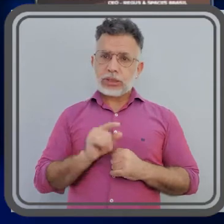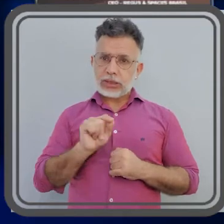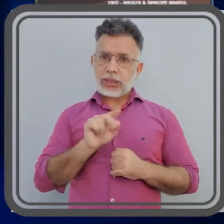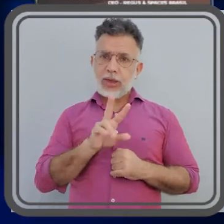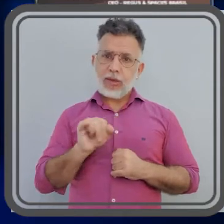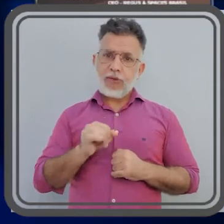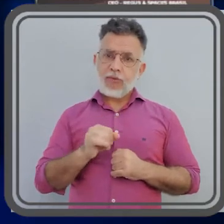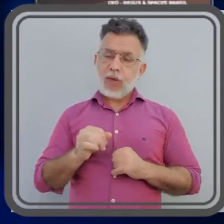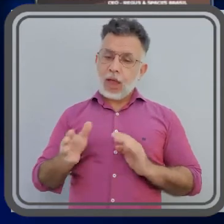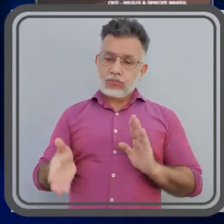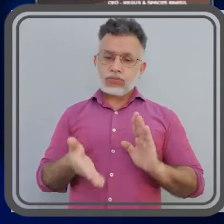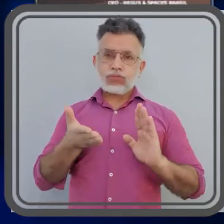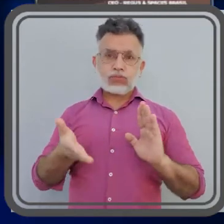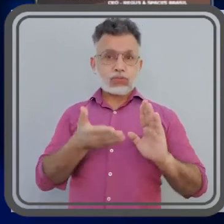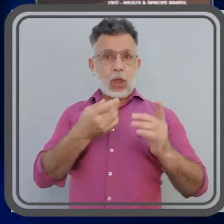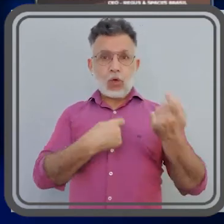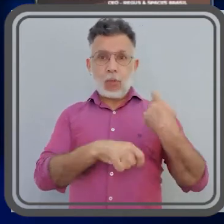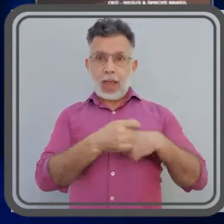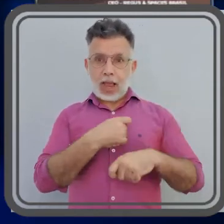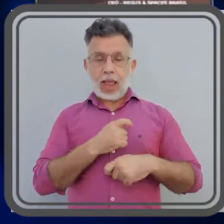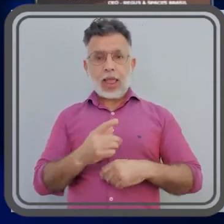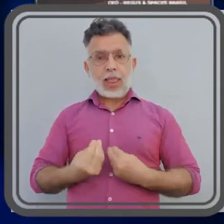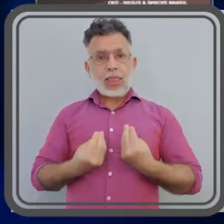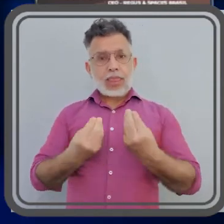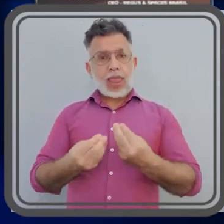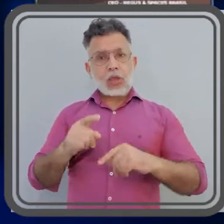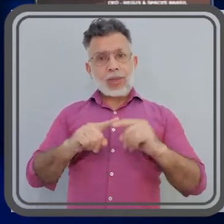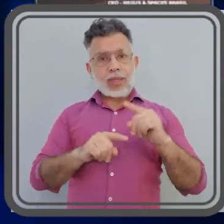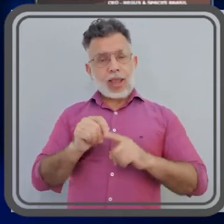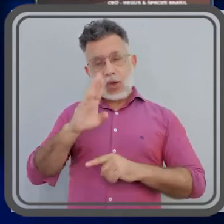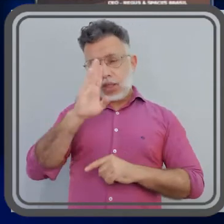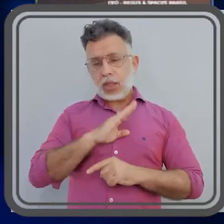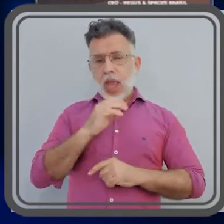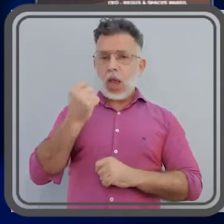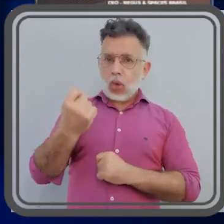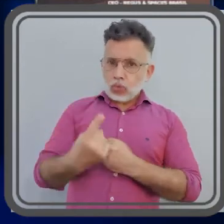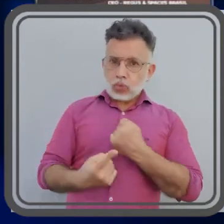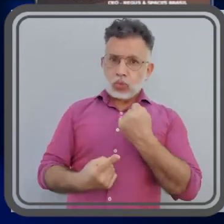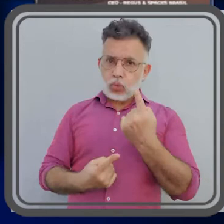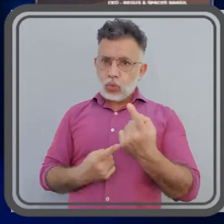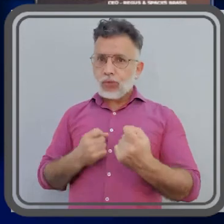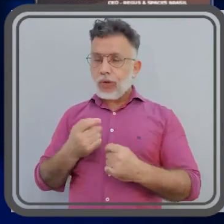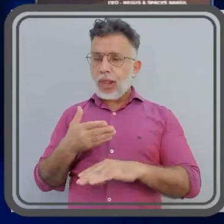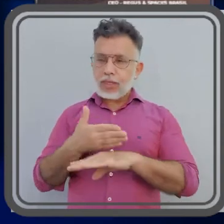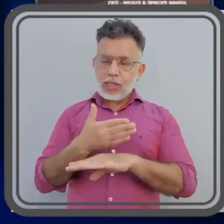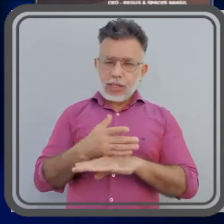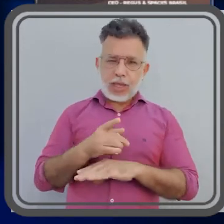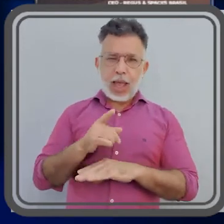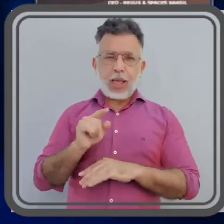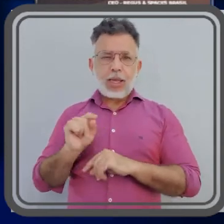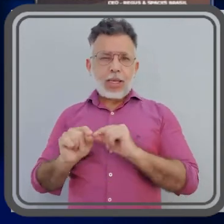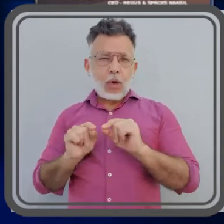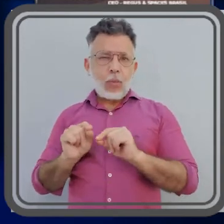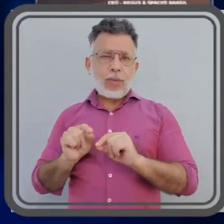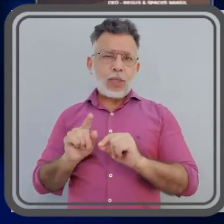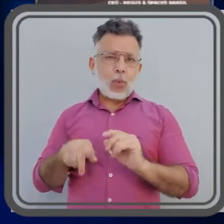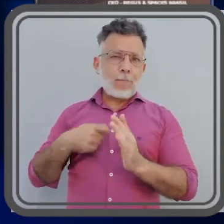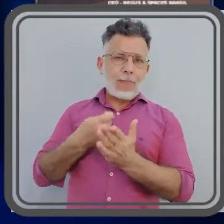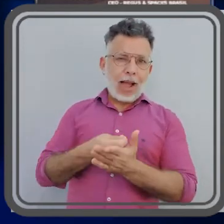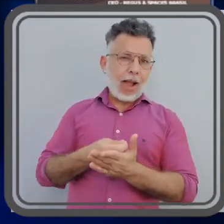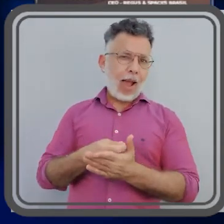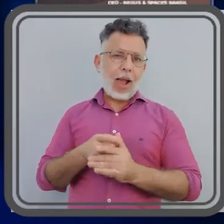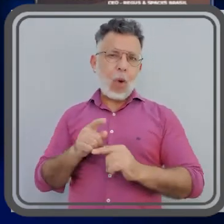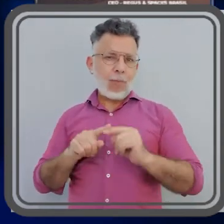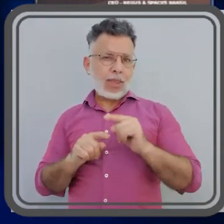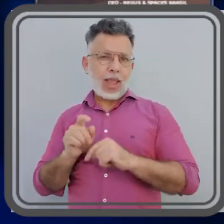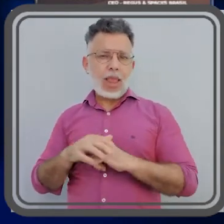que vai aumentar o mercado. Dando material gratuito, alguns vão querer acessar a parte paga em algum momento. Muito